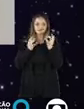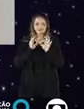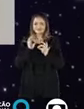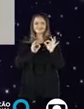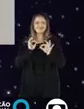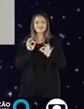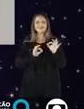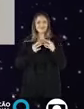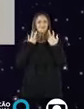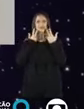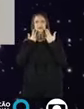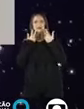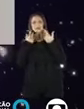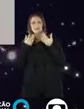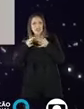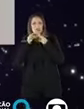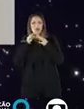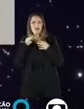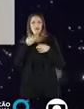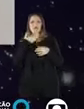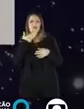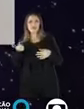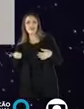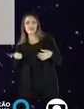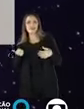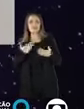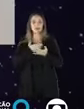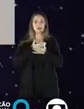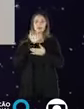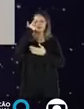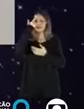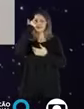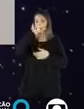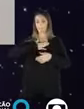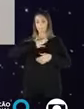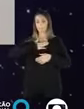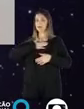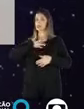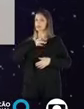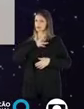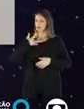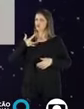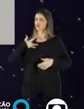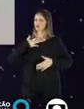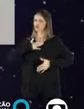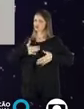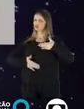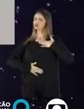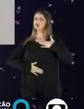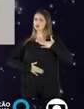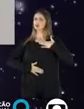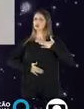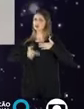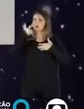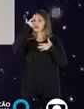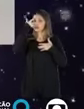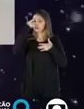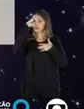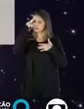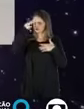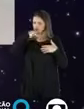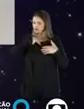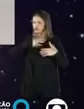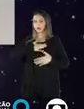natural minha. E então eu comecei muito pensando na minha saúde, no meu organismo, né? Nesse